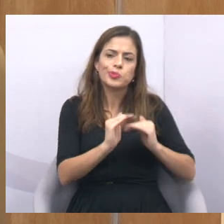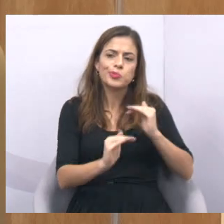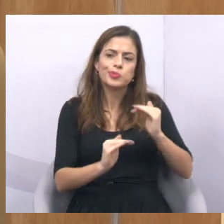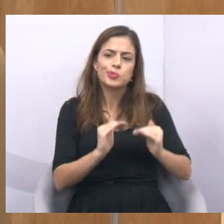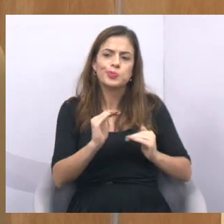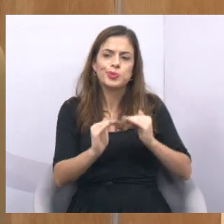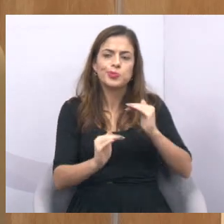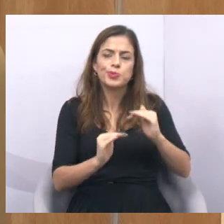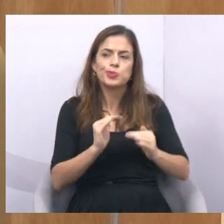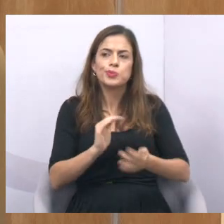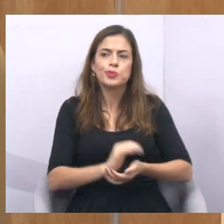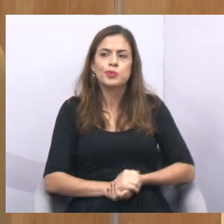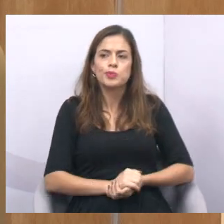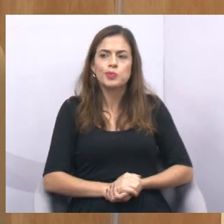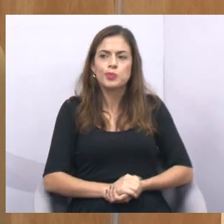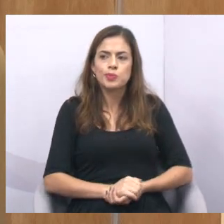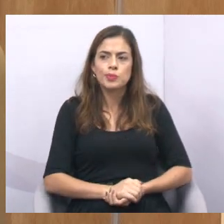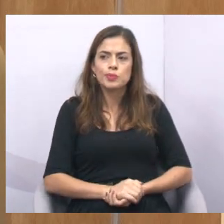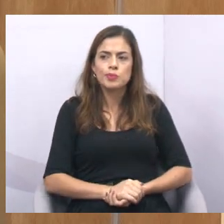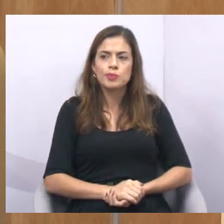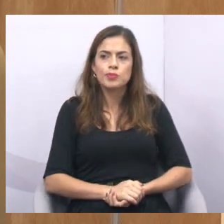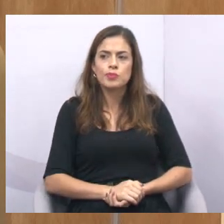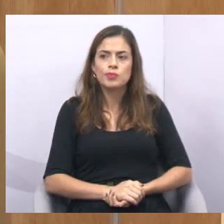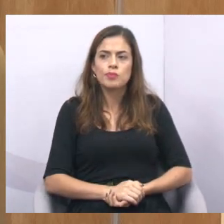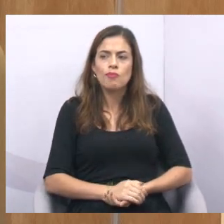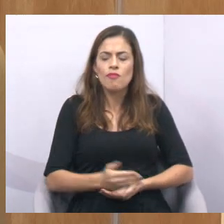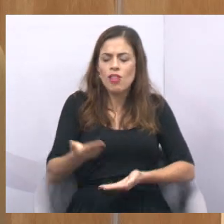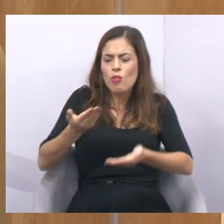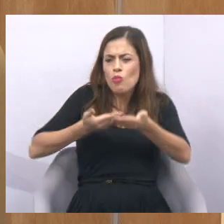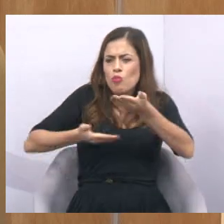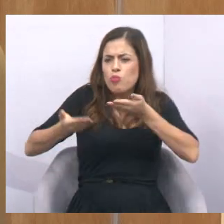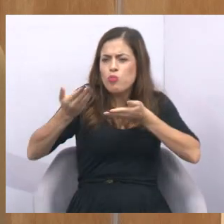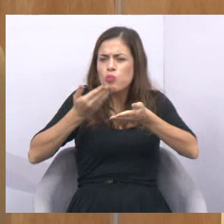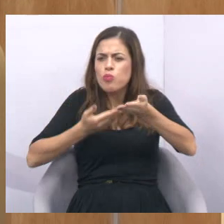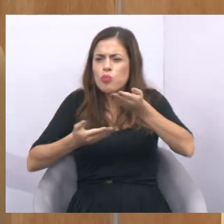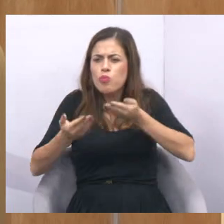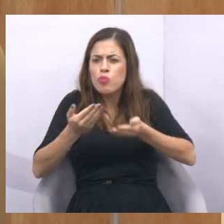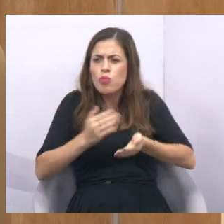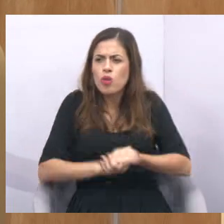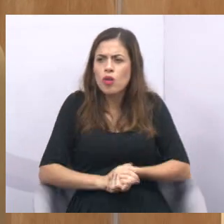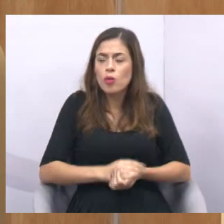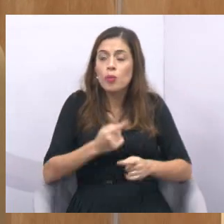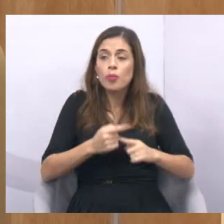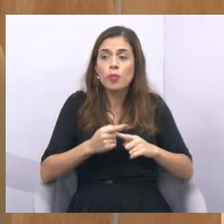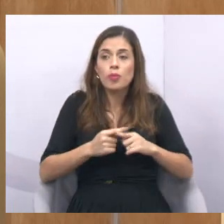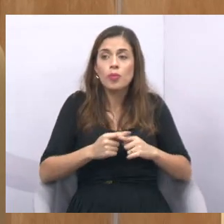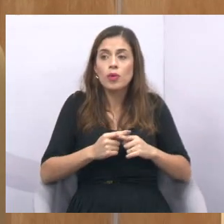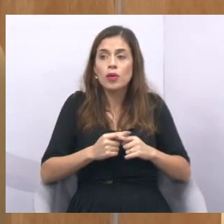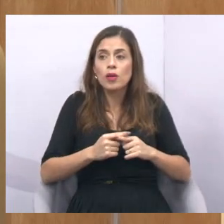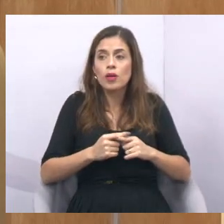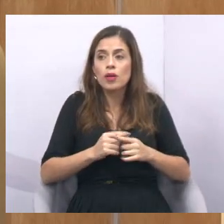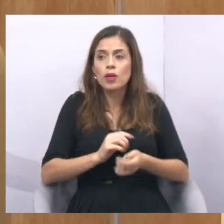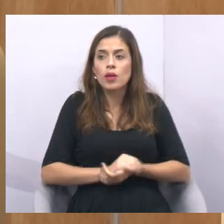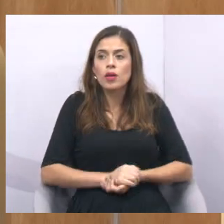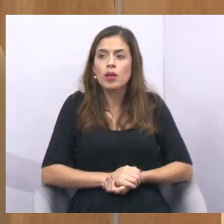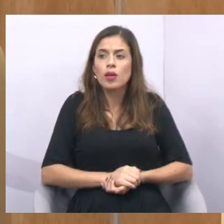o Corinthians, eu me identifico com a forma do Corinthians jogar, porque eu sou como